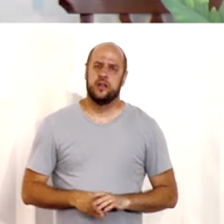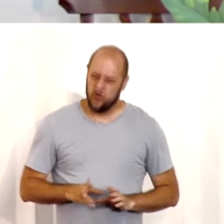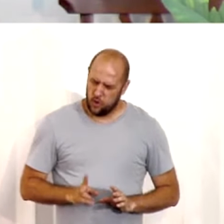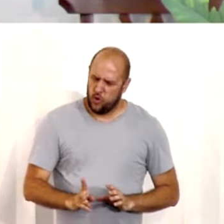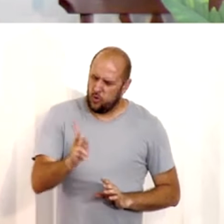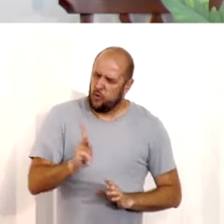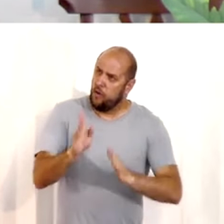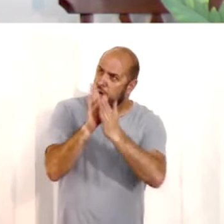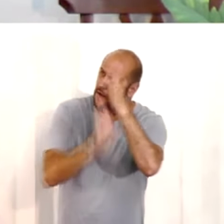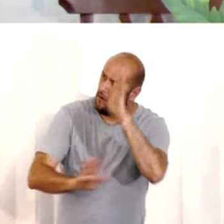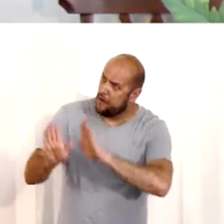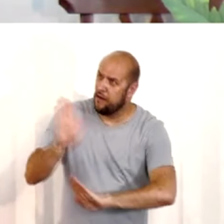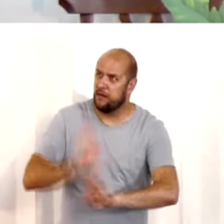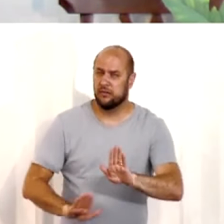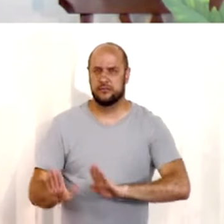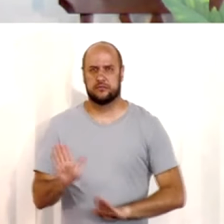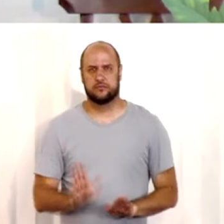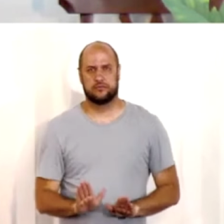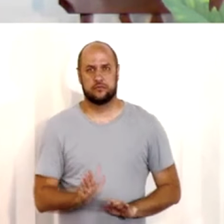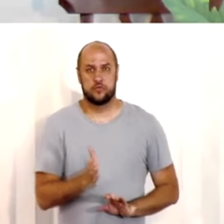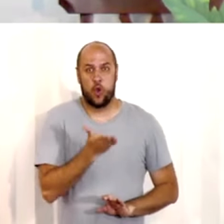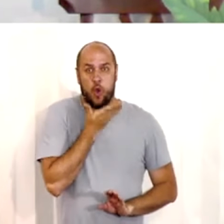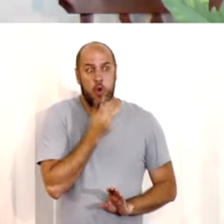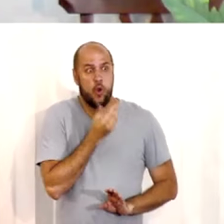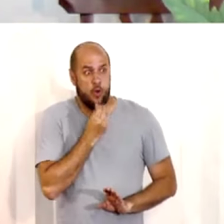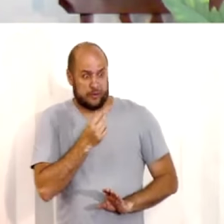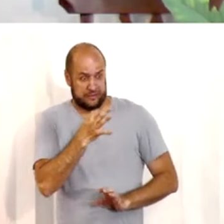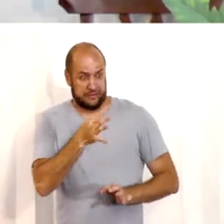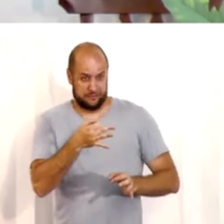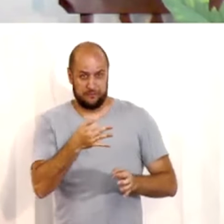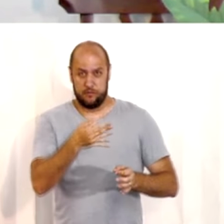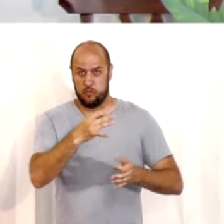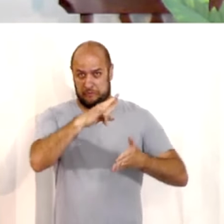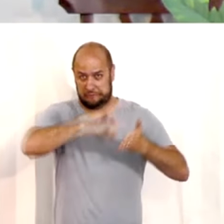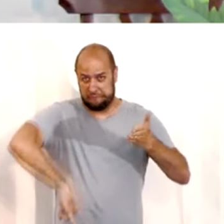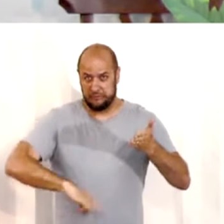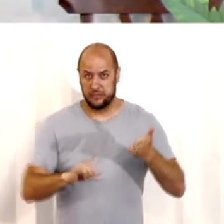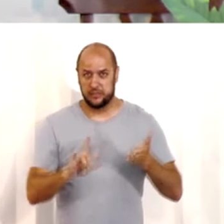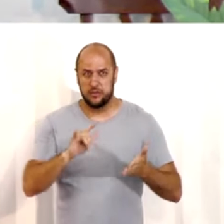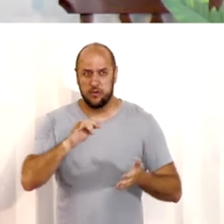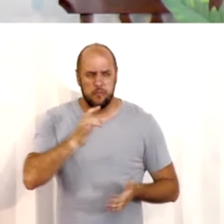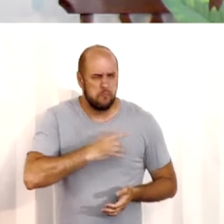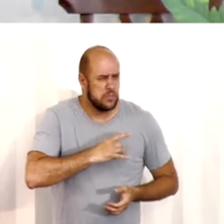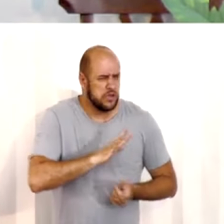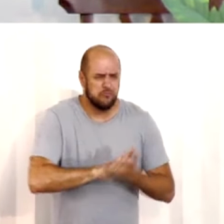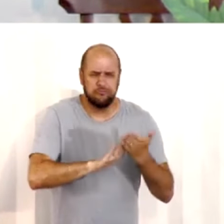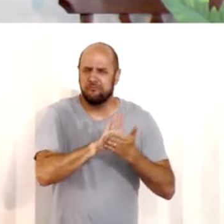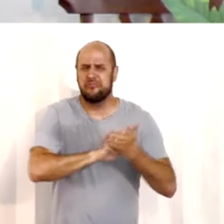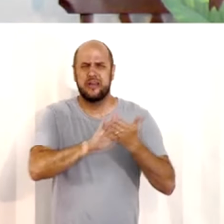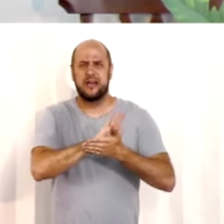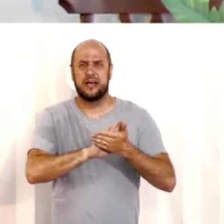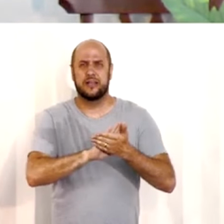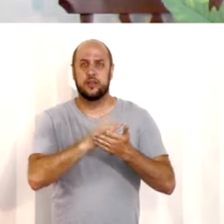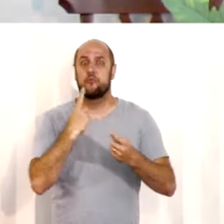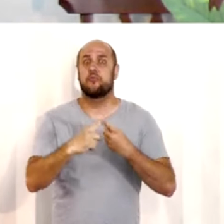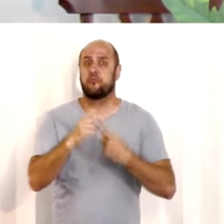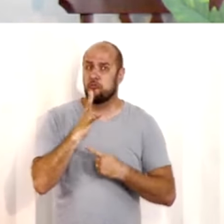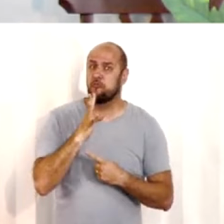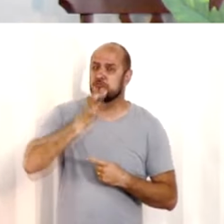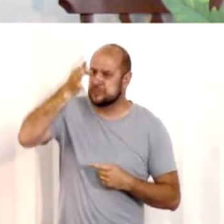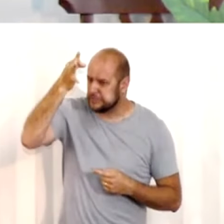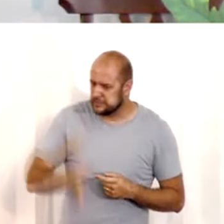adoração. Eles não temeram o que os povos diziam ser o certo, porque eles sabiam o que era o certo. E então o autor